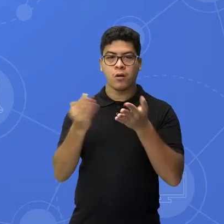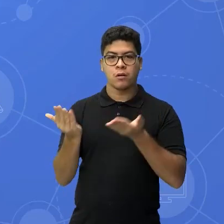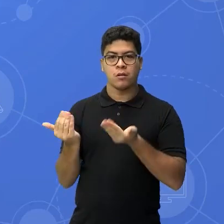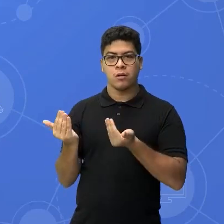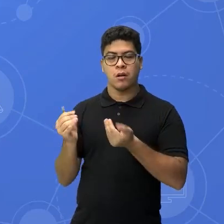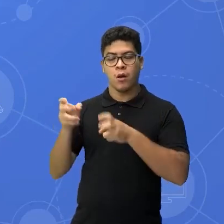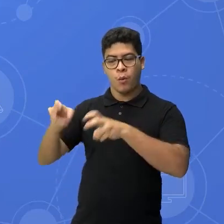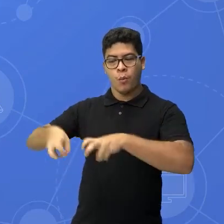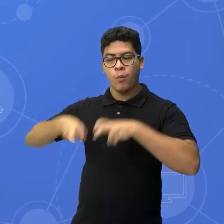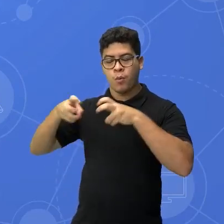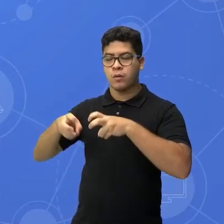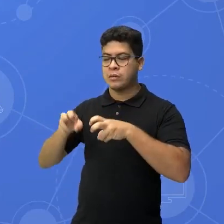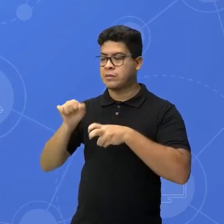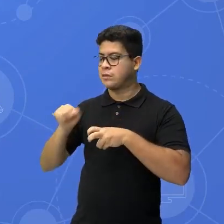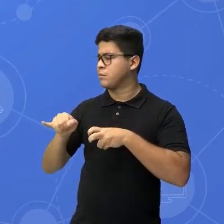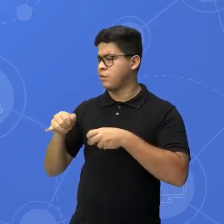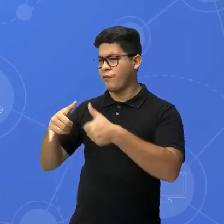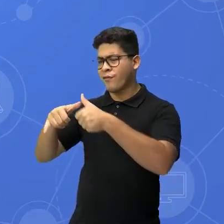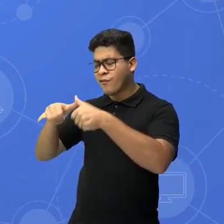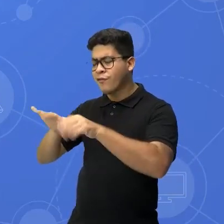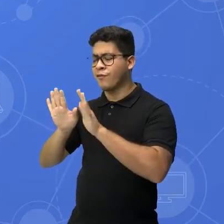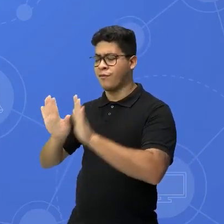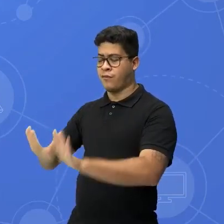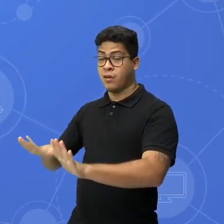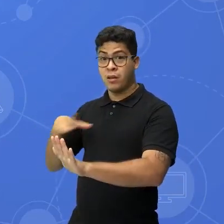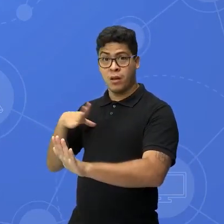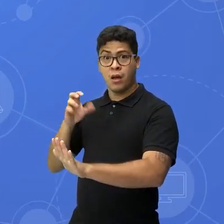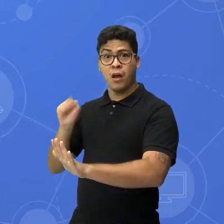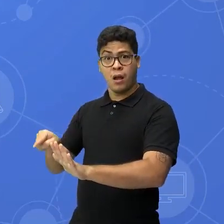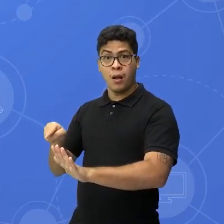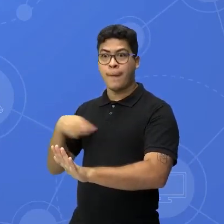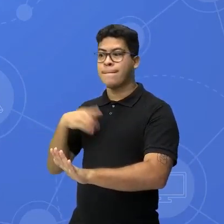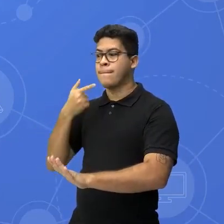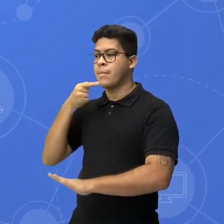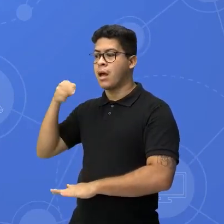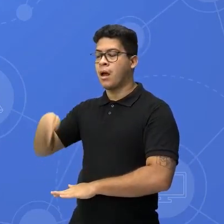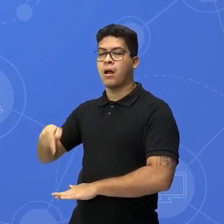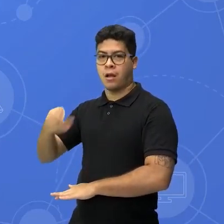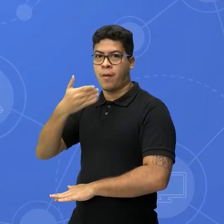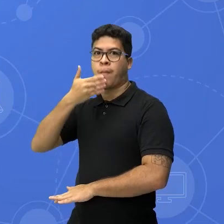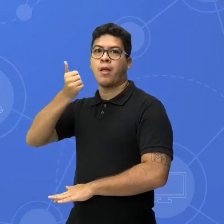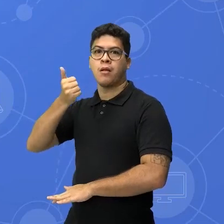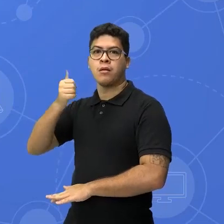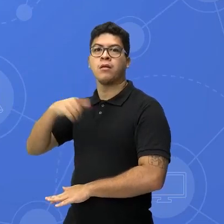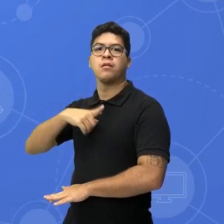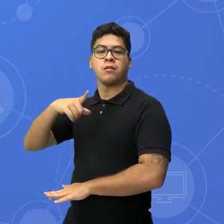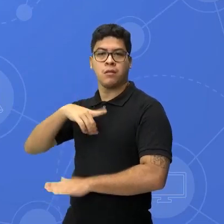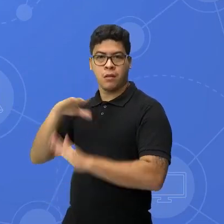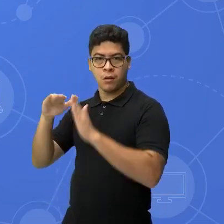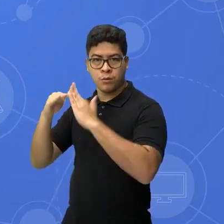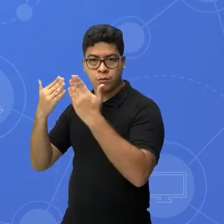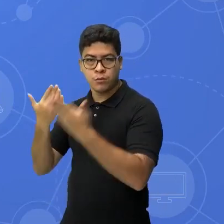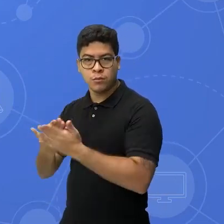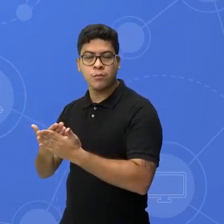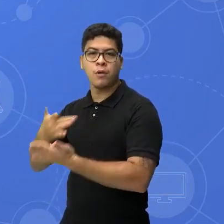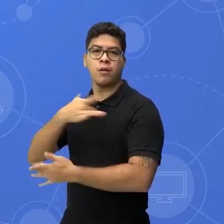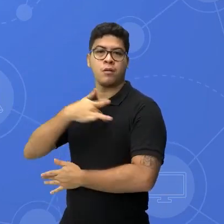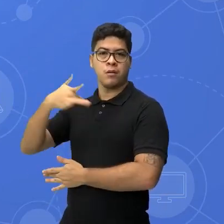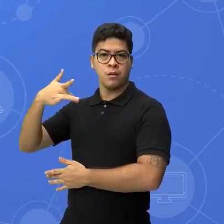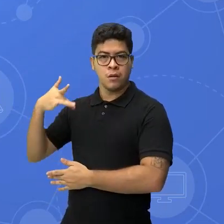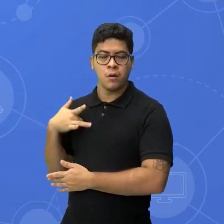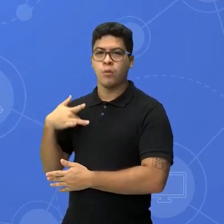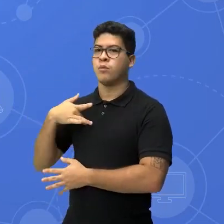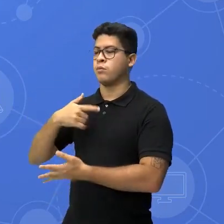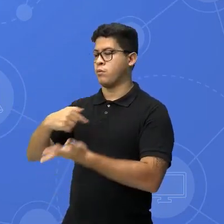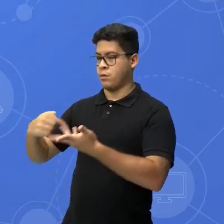rural, para que eles não saiam do campo, para que eles fiquem no campo, né, e ajudem as suas famílias e contribuam para a produção